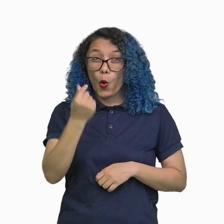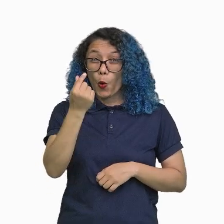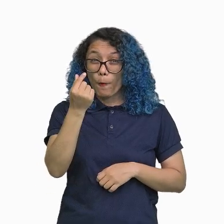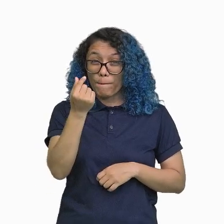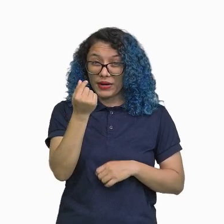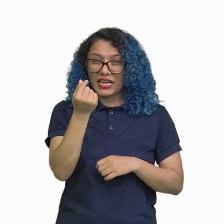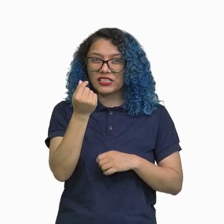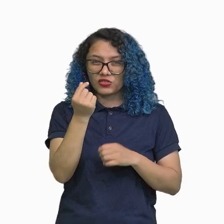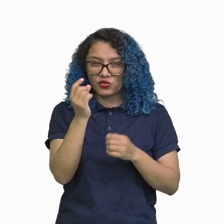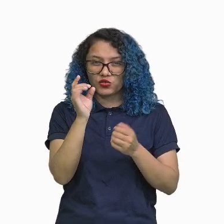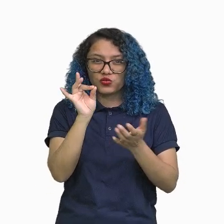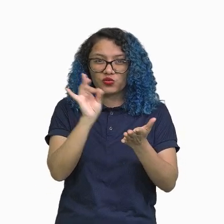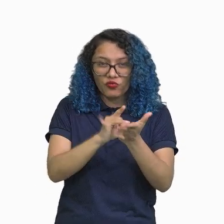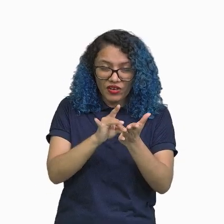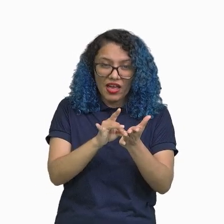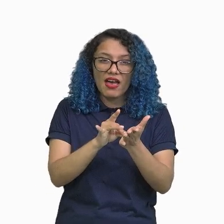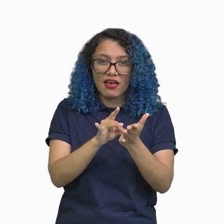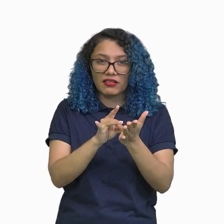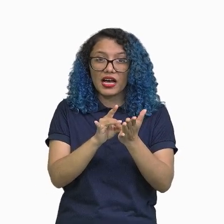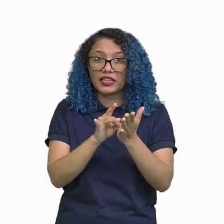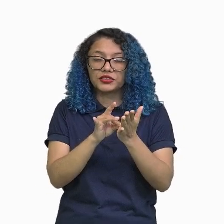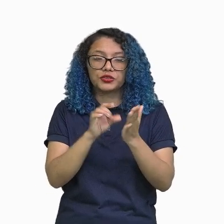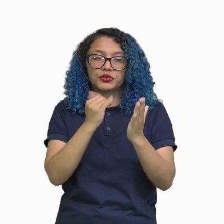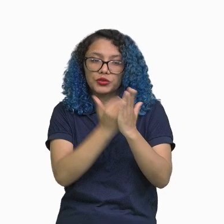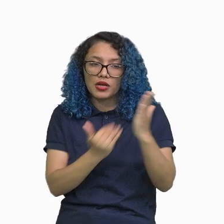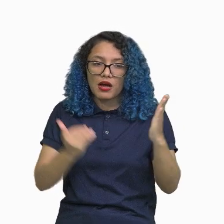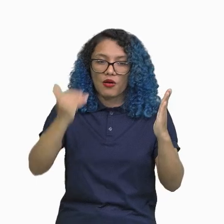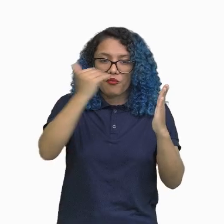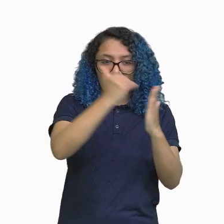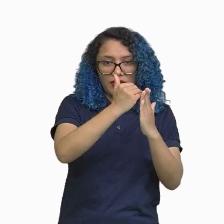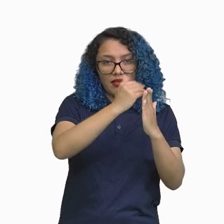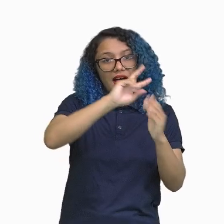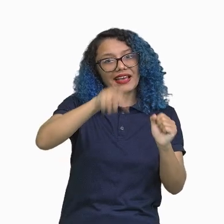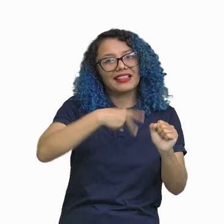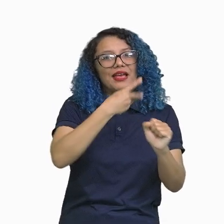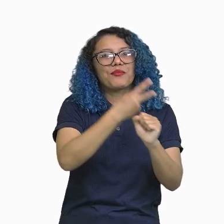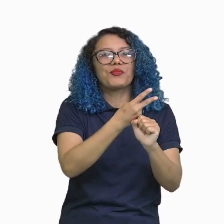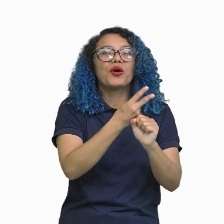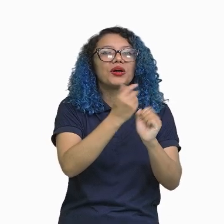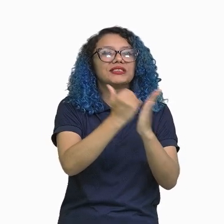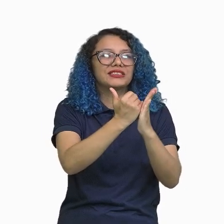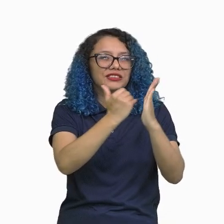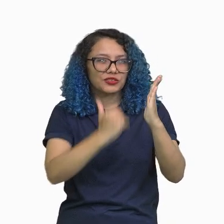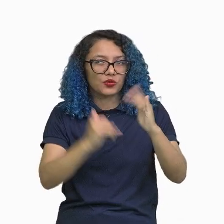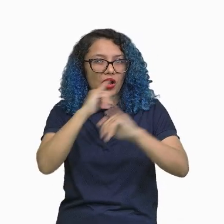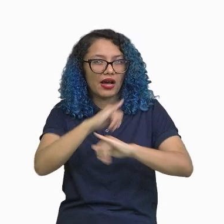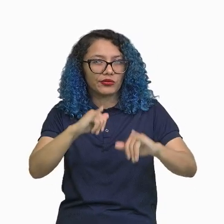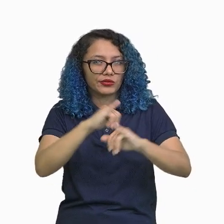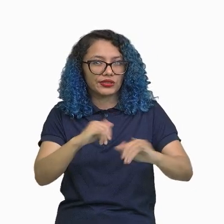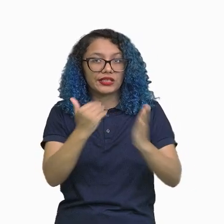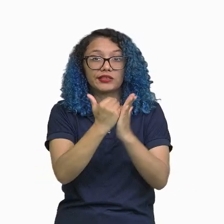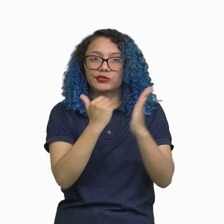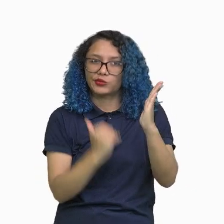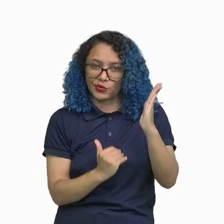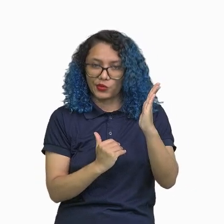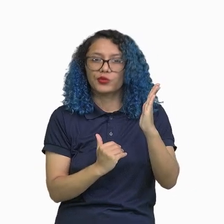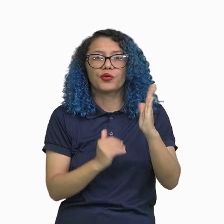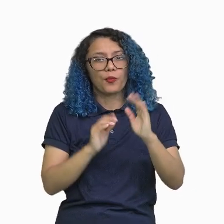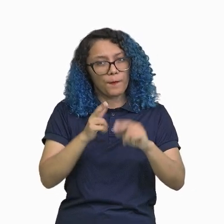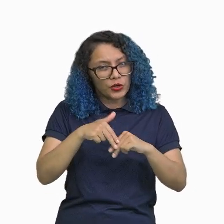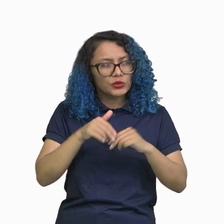preço original antes de aplicar quem? A liquidação. Então, galera, todo cuidado é pouco. E aí, mais